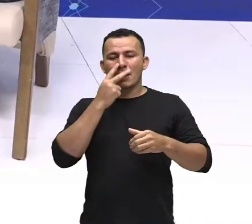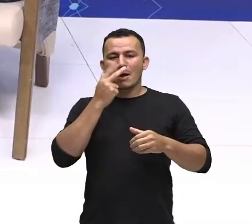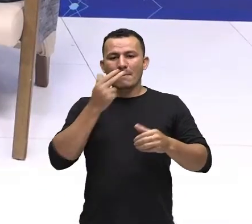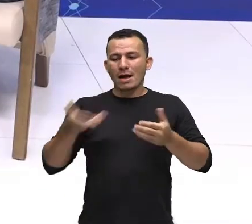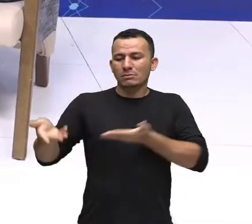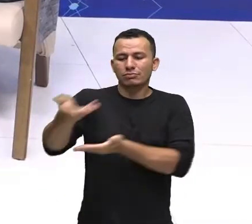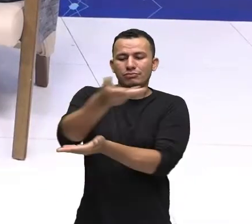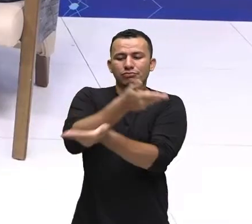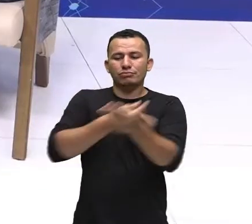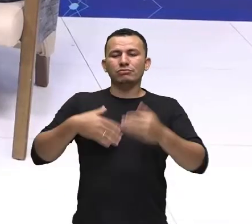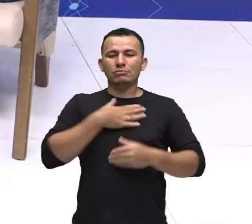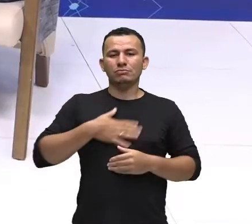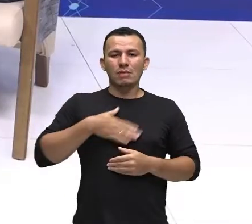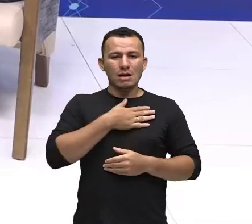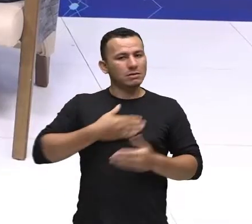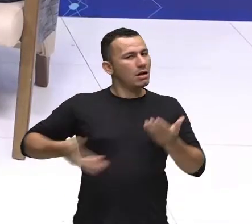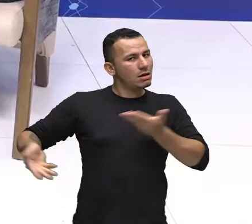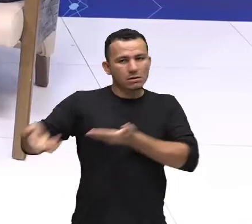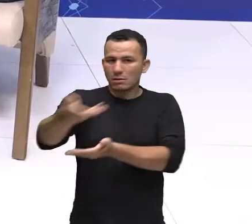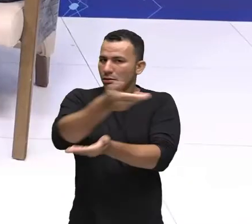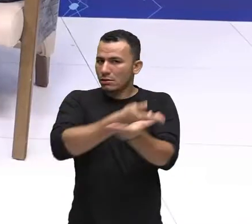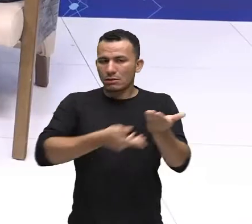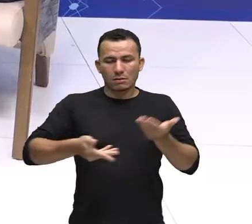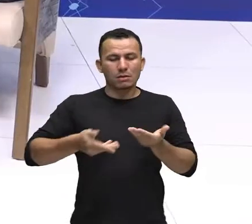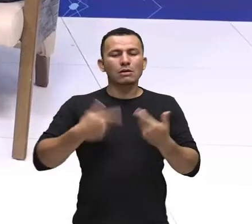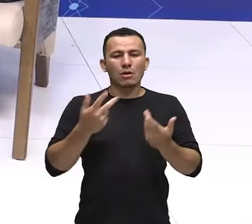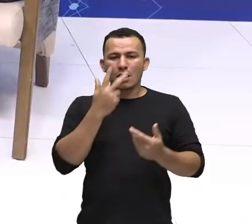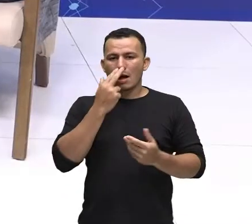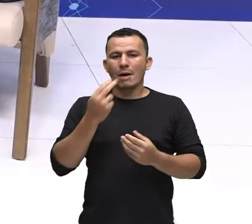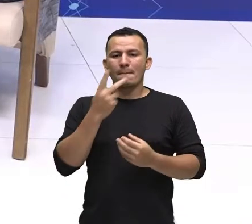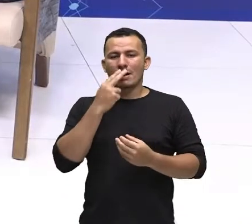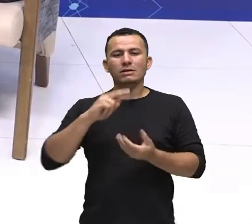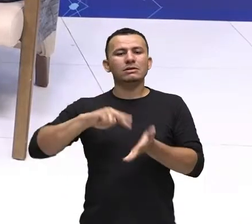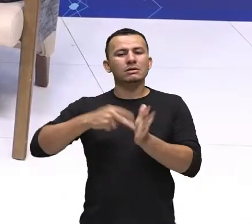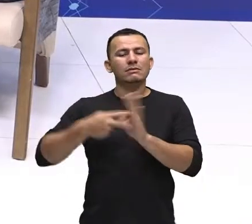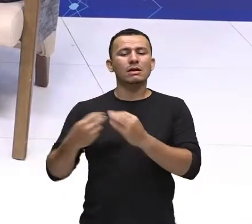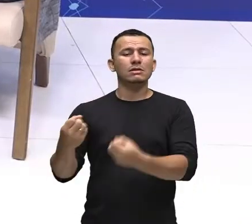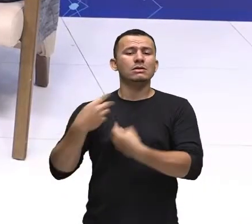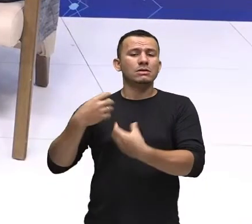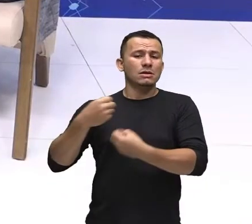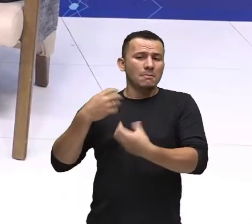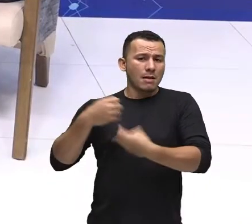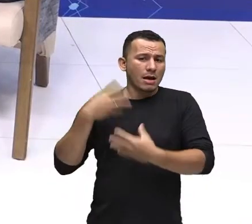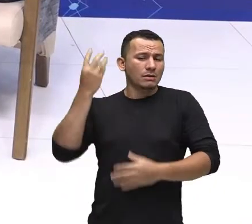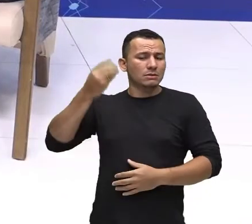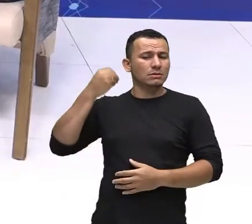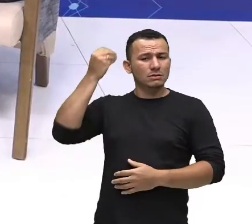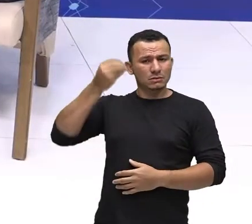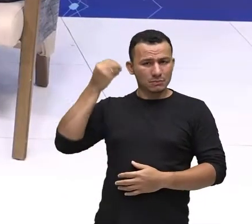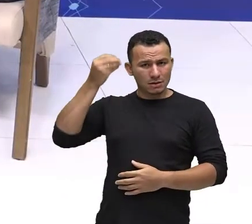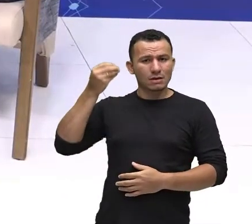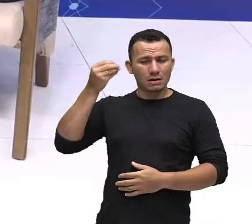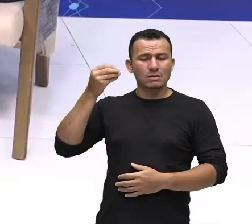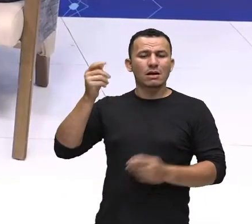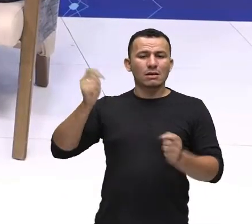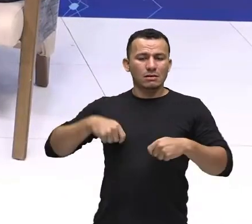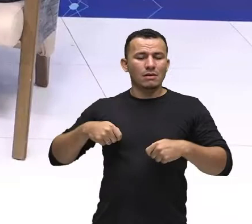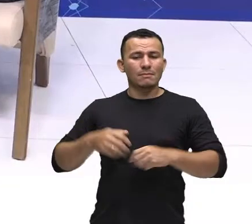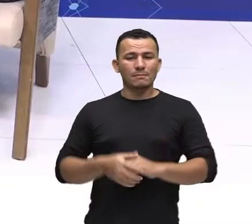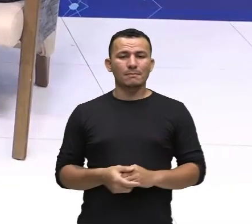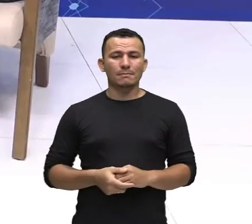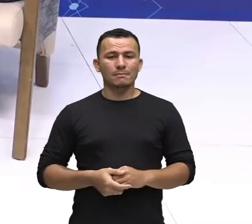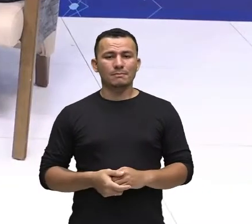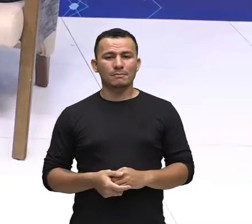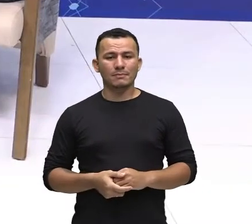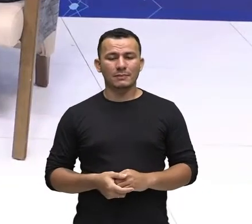sensação de fato uma coletiva. Alegria partilhada. E isso nos ensina para além dali, né? Nos ensina a comemorar, inclusive, a vitória